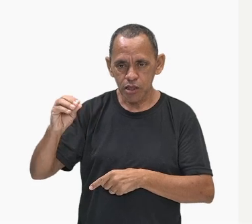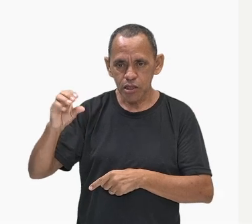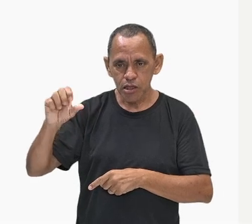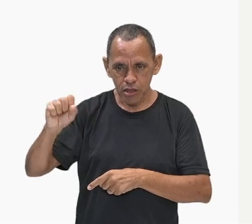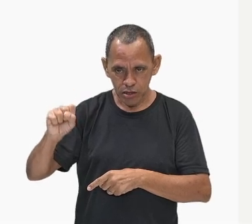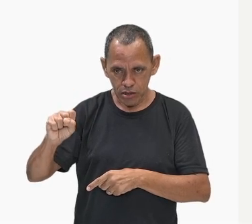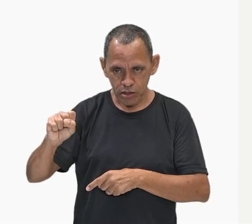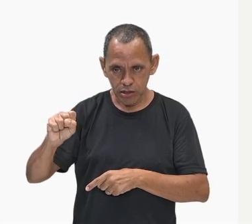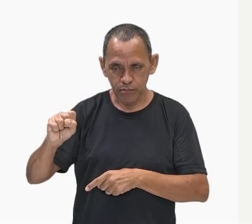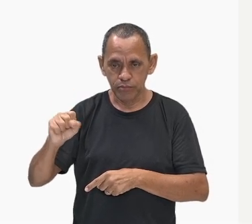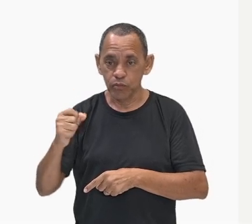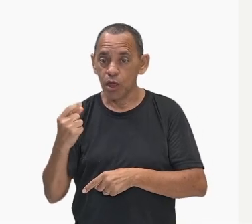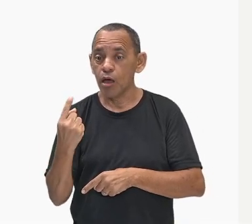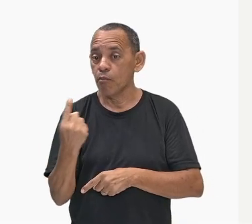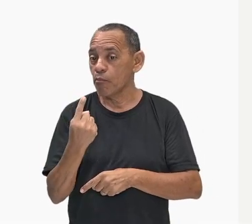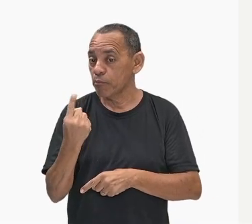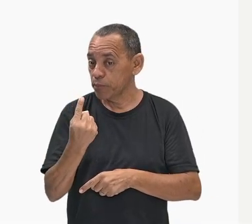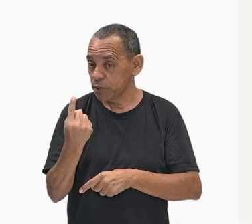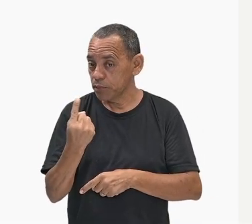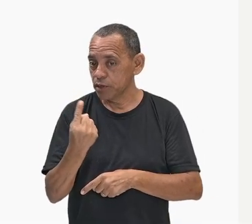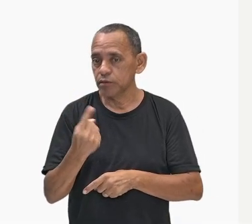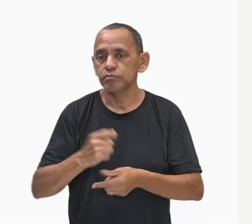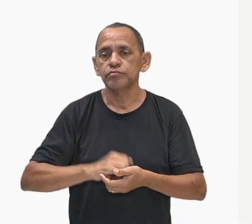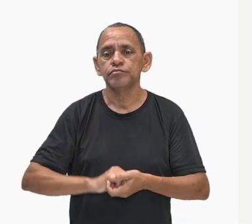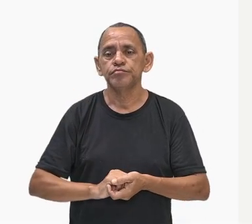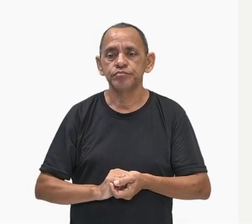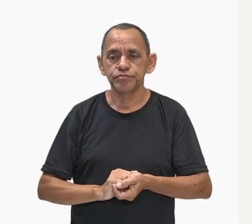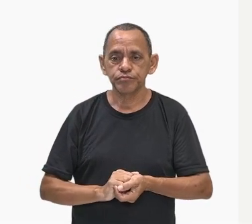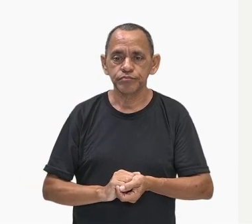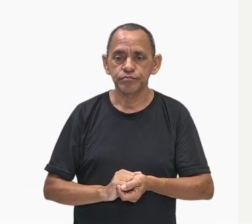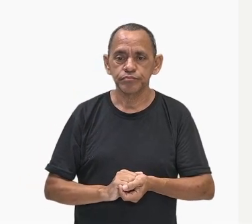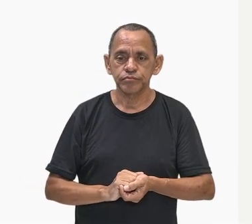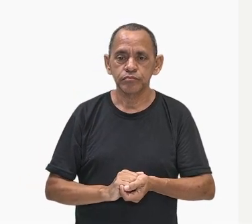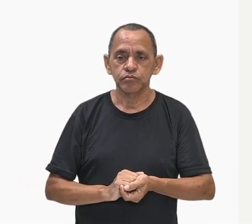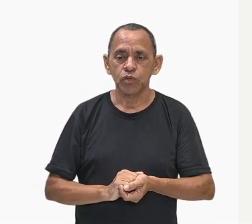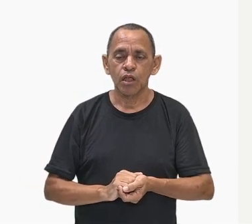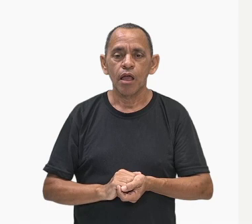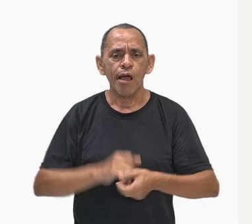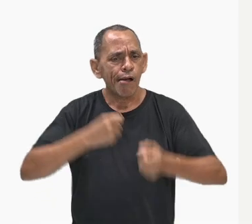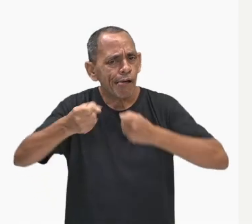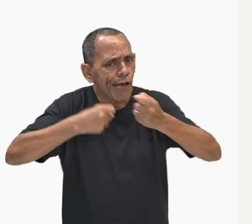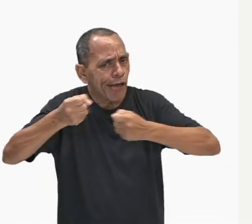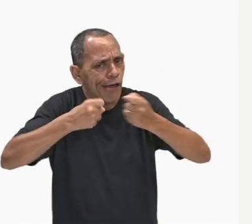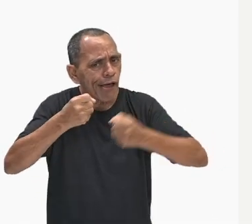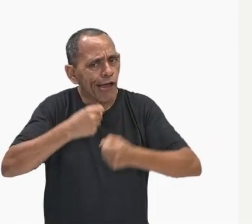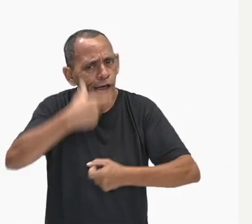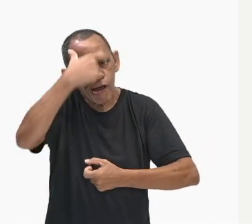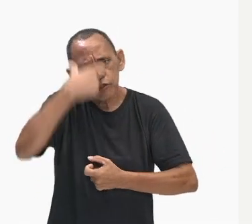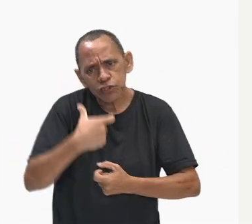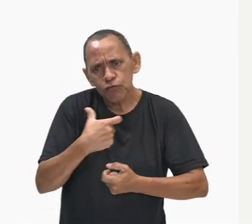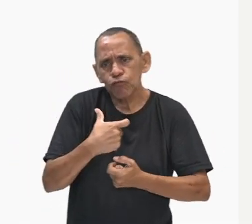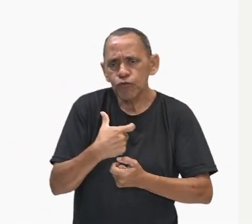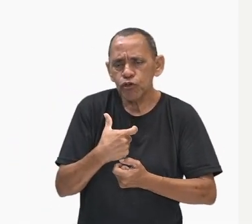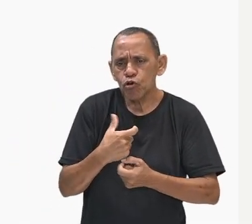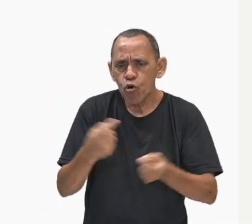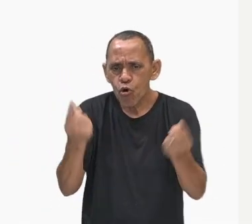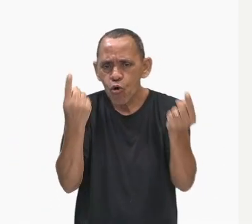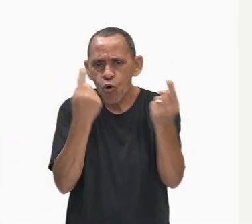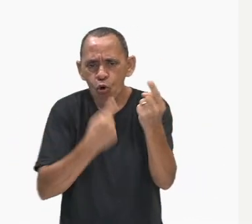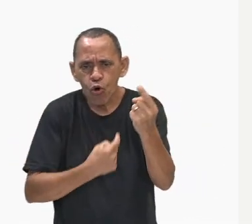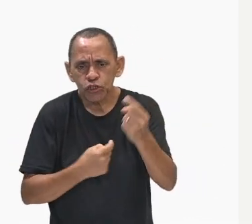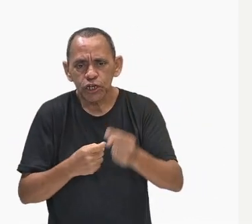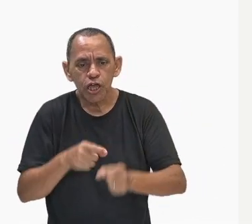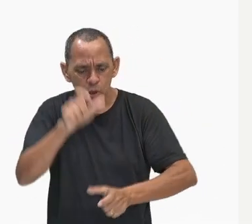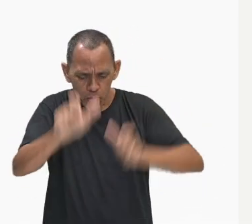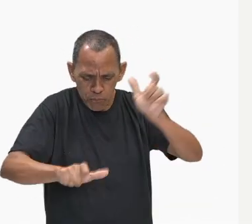de Guerra Civil. A Guerra Civil entre exércitos do próprio país, do mesmo país. O que é